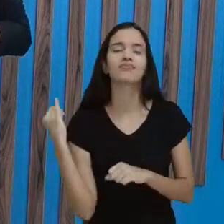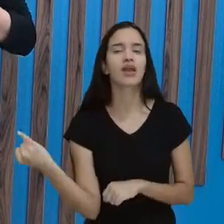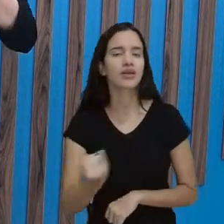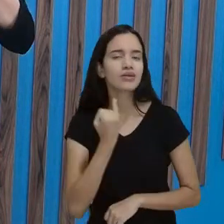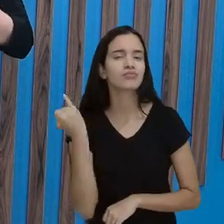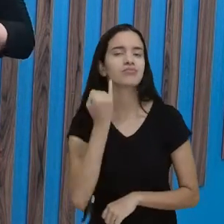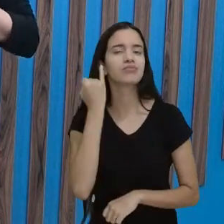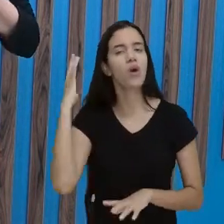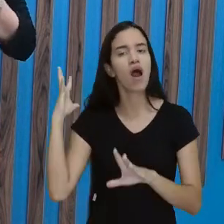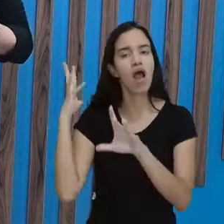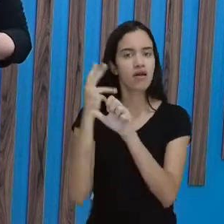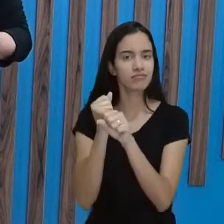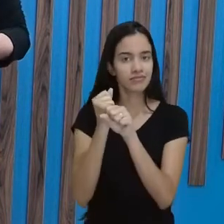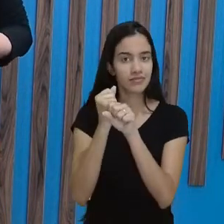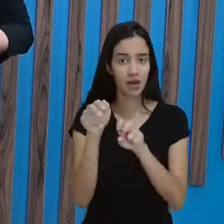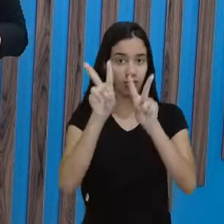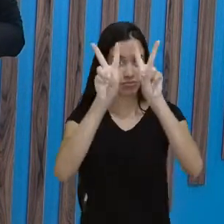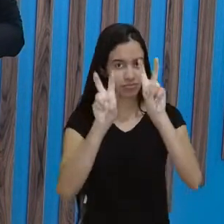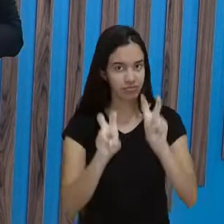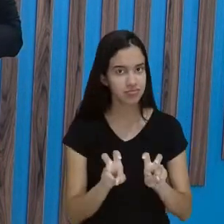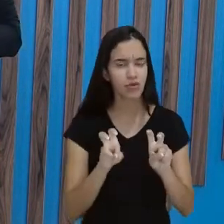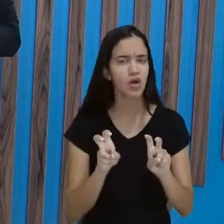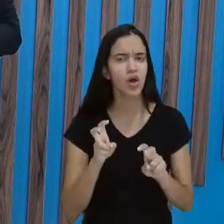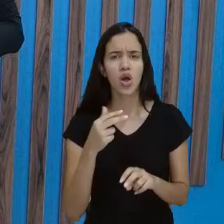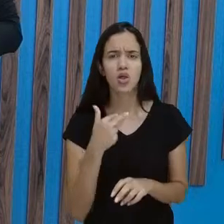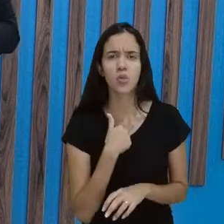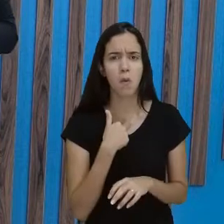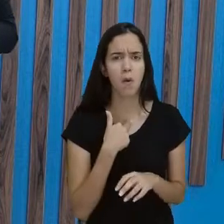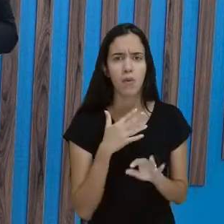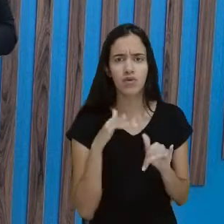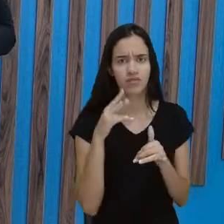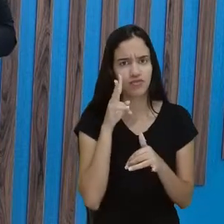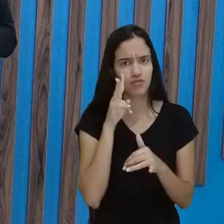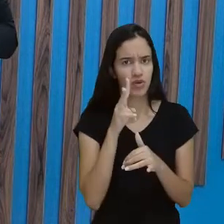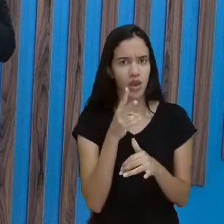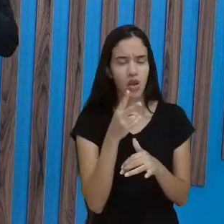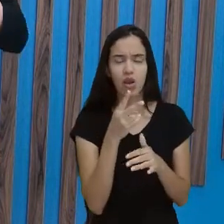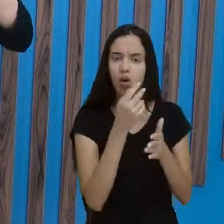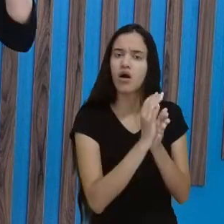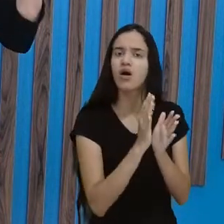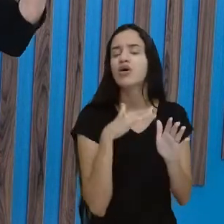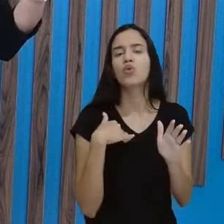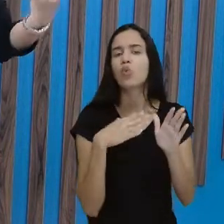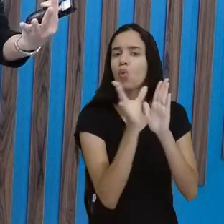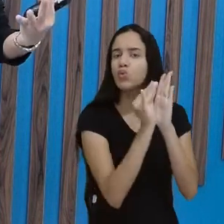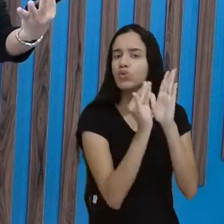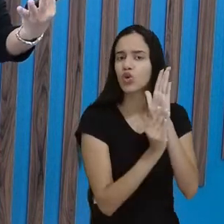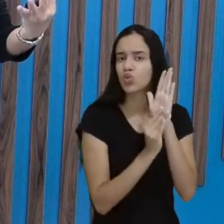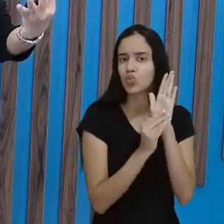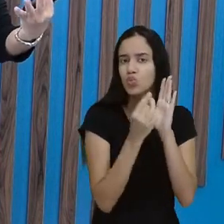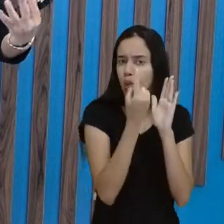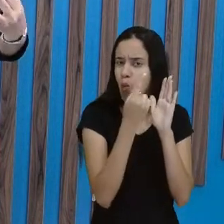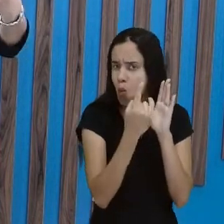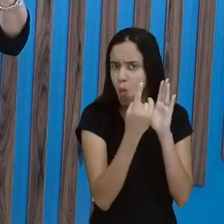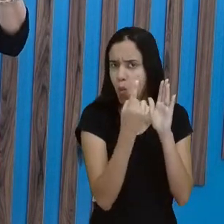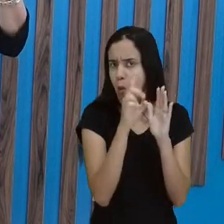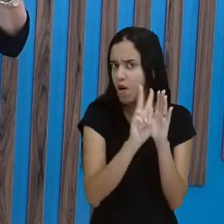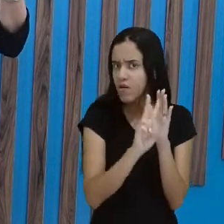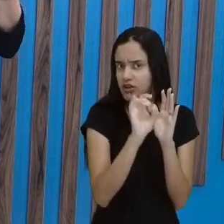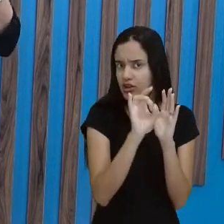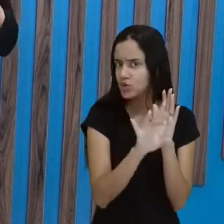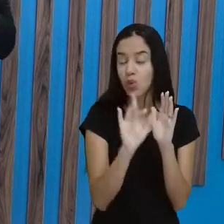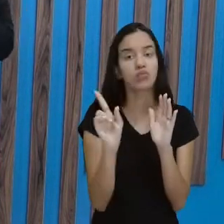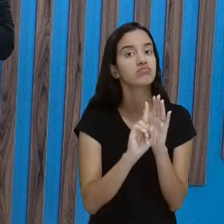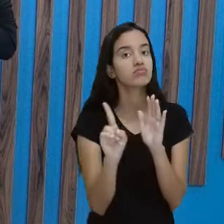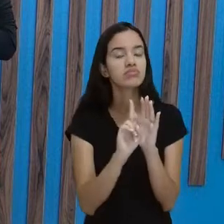importante revisarmos os assuntos. A gente não pode ver o assunto apenas uma vez, senão a gente esquece das regras, a gente